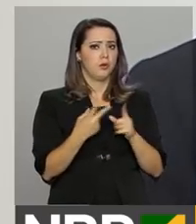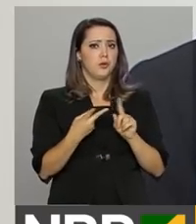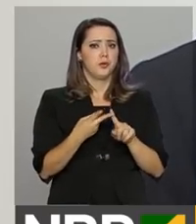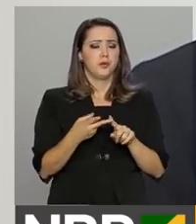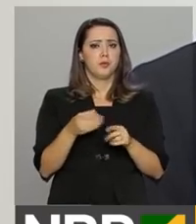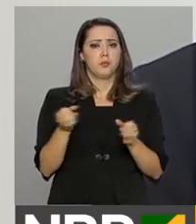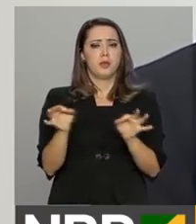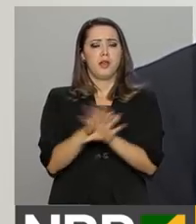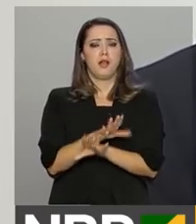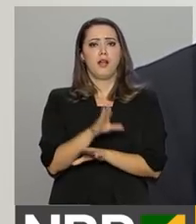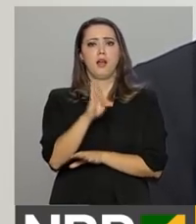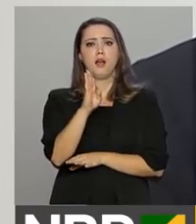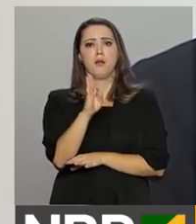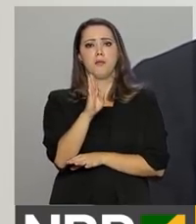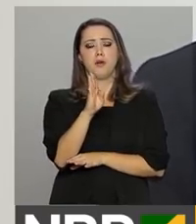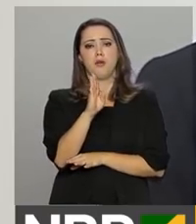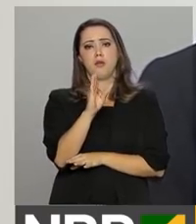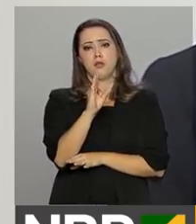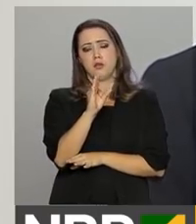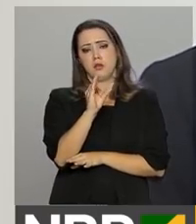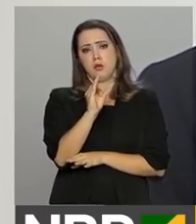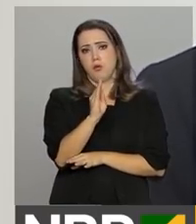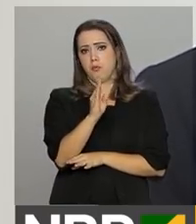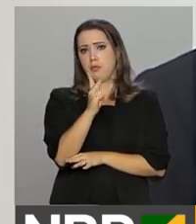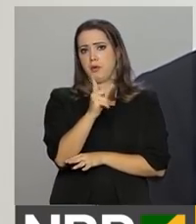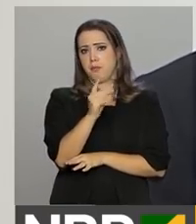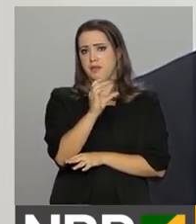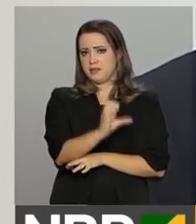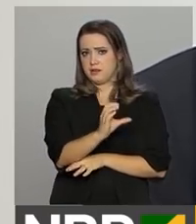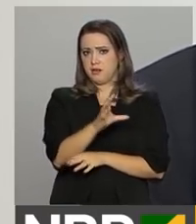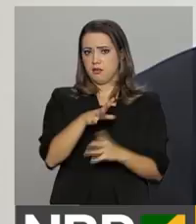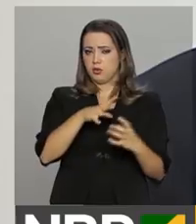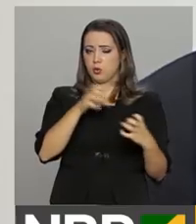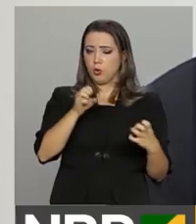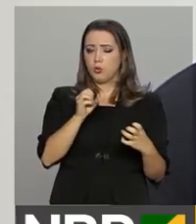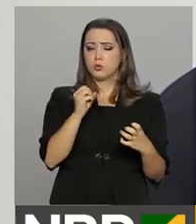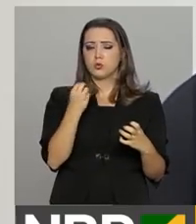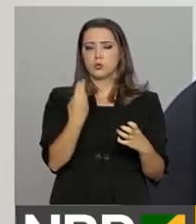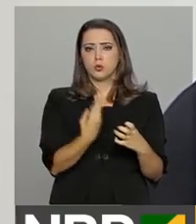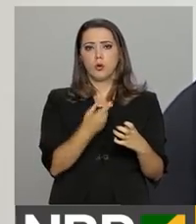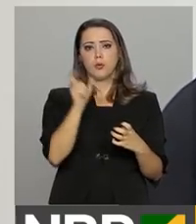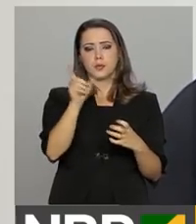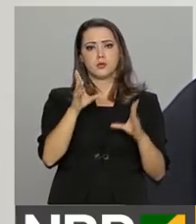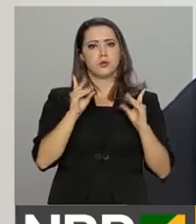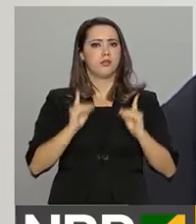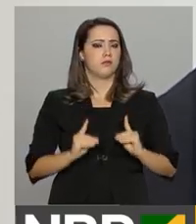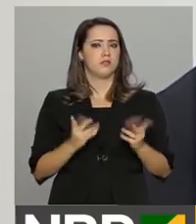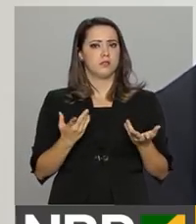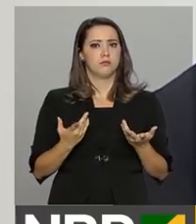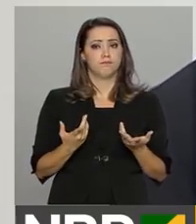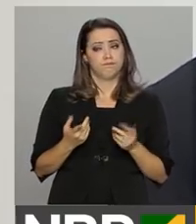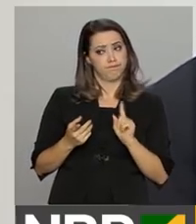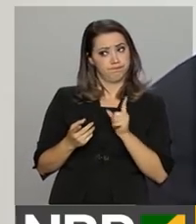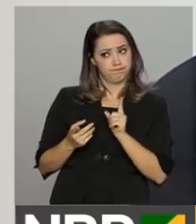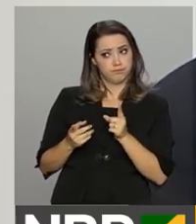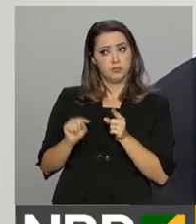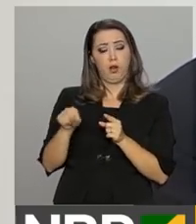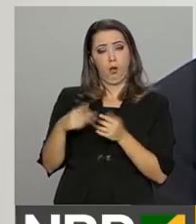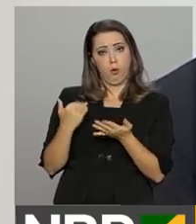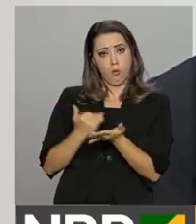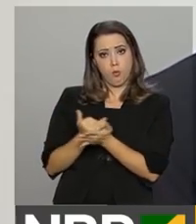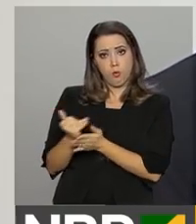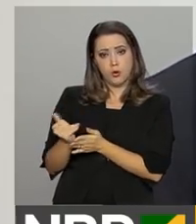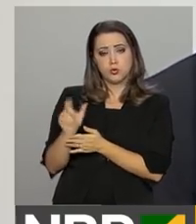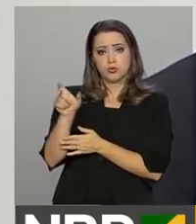continuada agradável pezão os idosos que chegam a 65 anos e os deficientes mentira não há esse